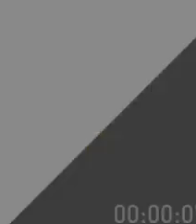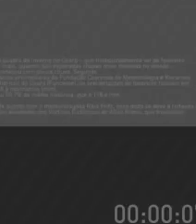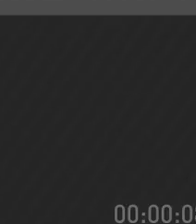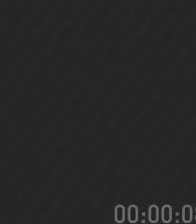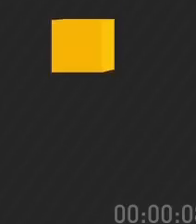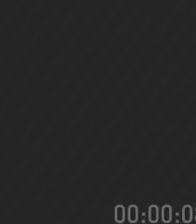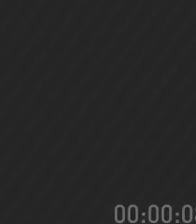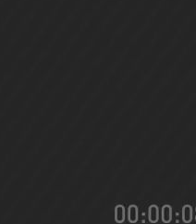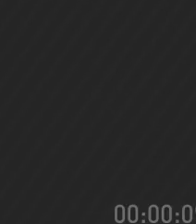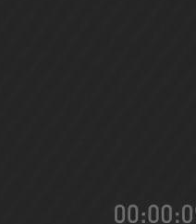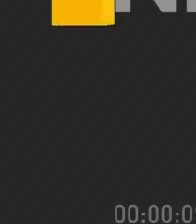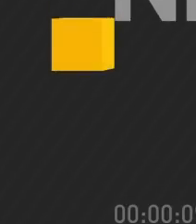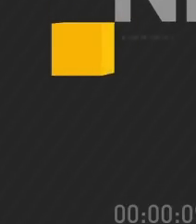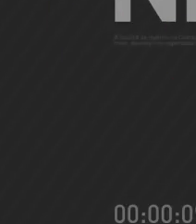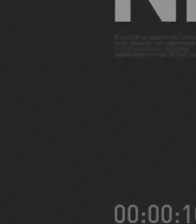Federal